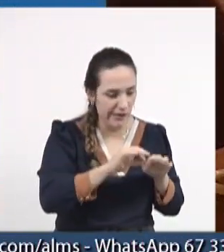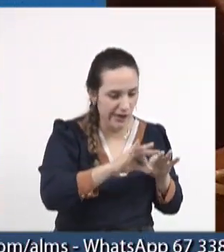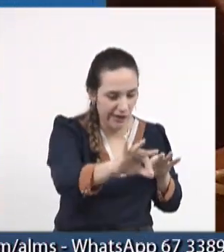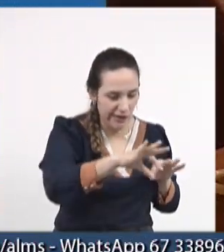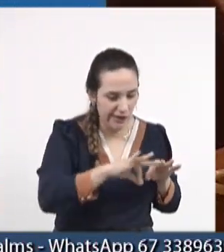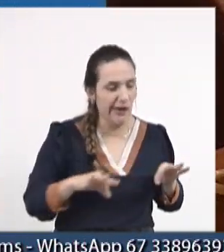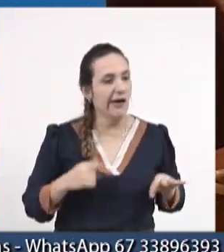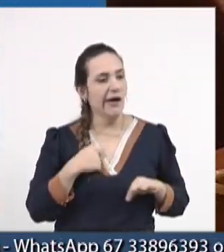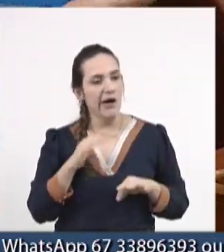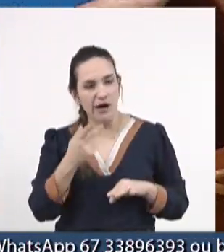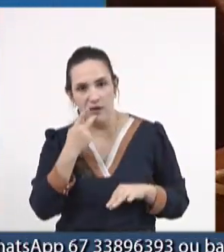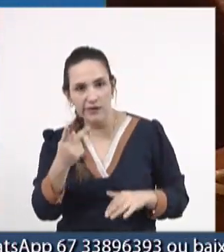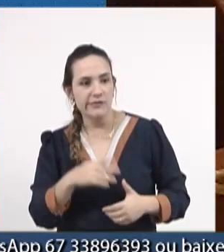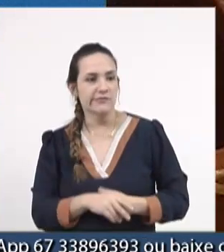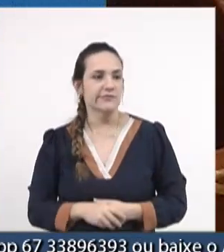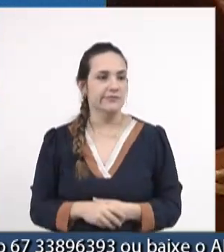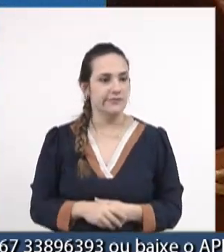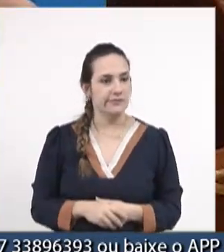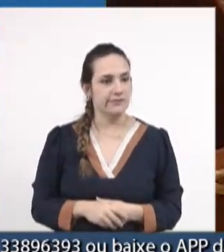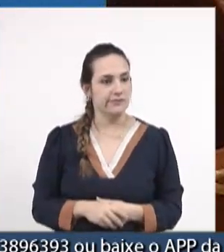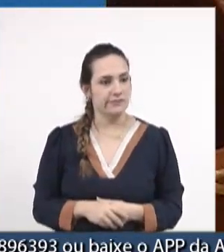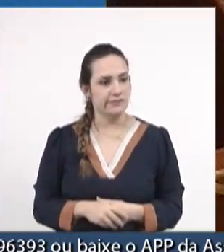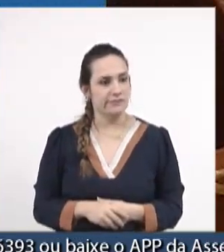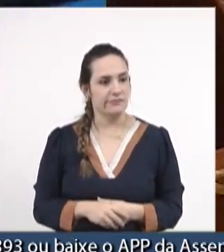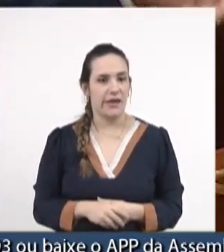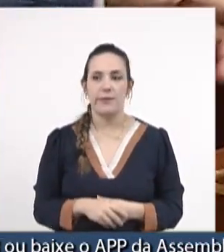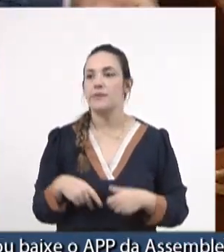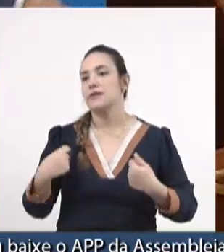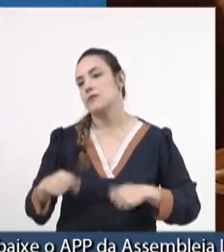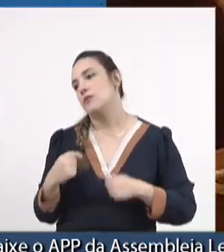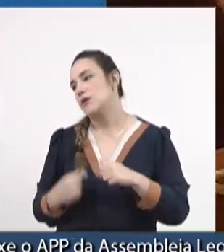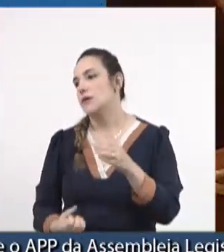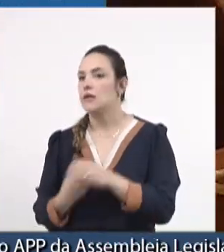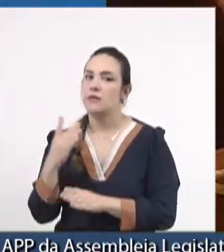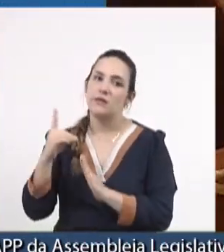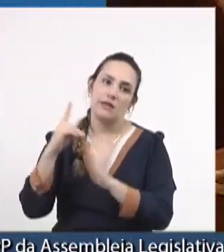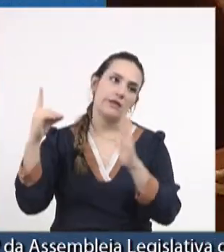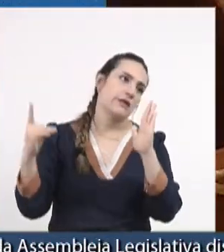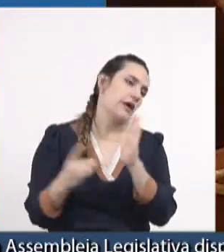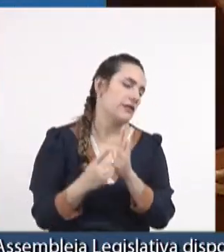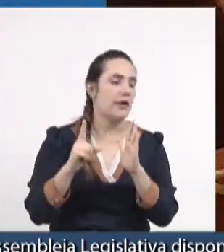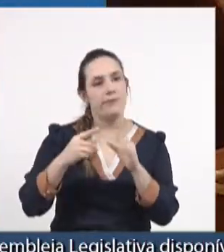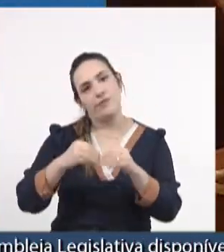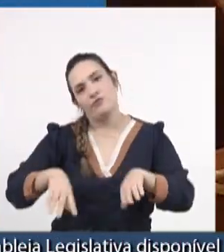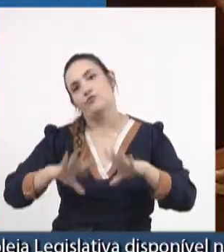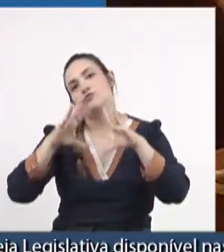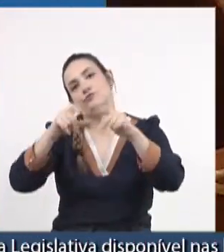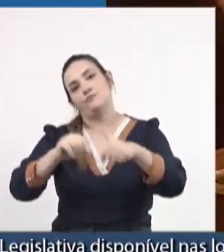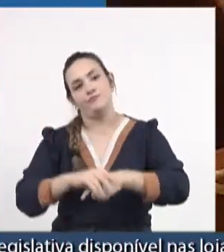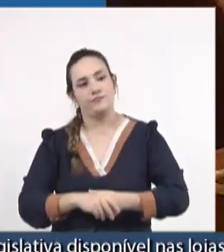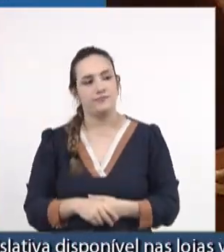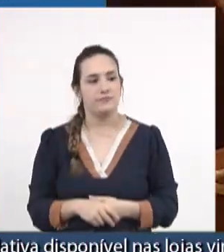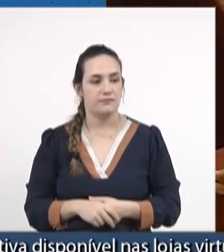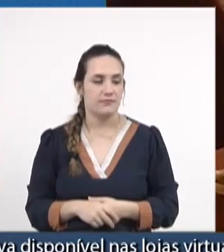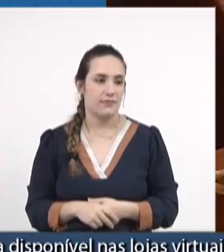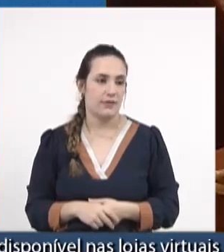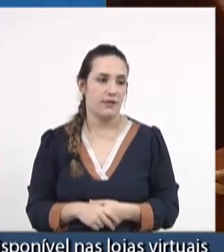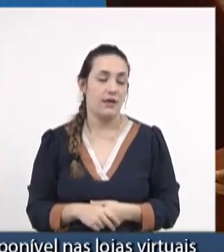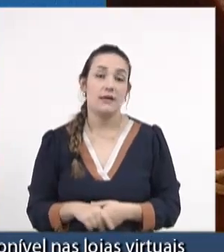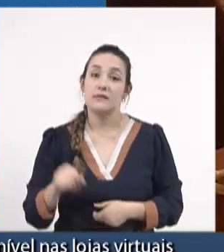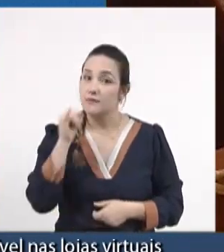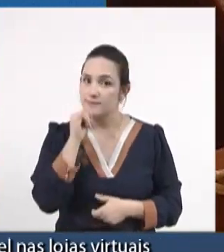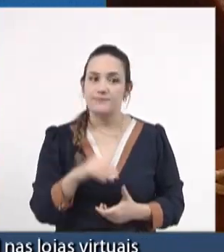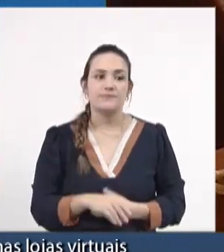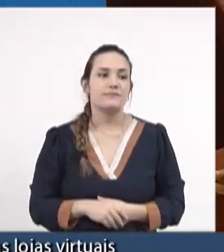Aí, eu acabei de falar aqui, criaram um decreto para saber como é que foi. Há pouco tempo, gente, dinheiro da